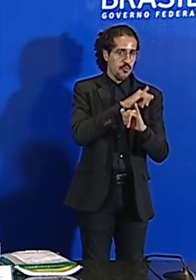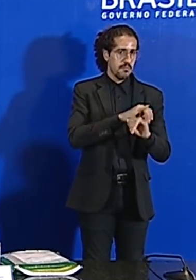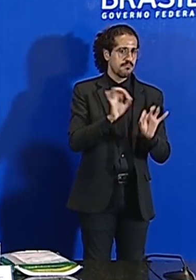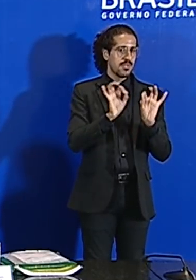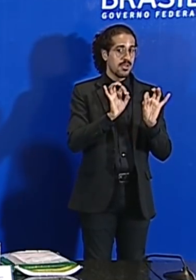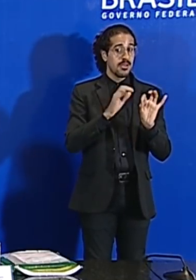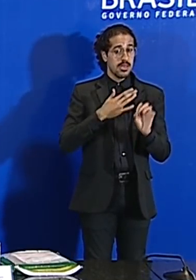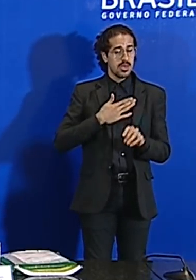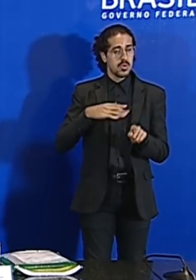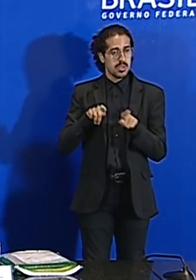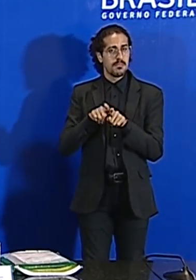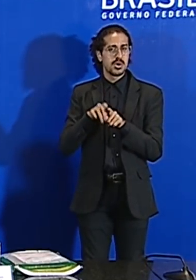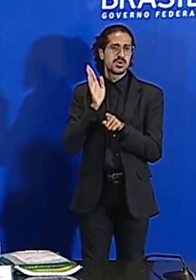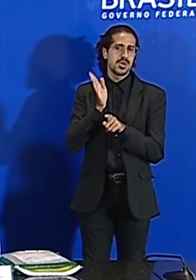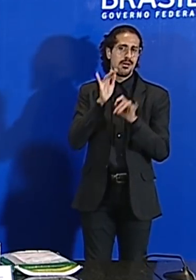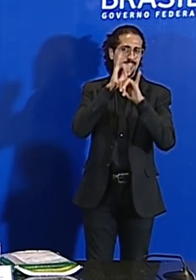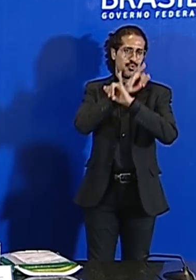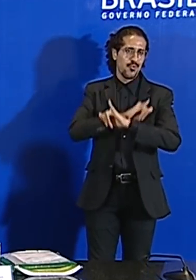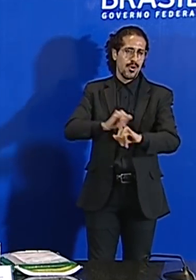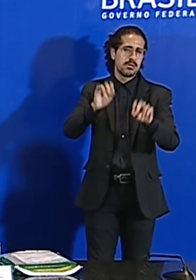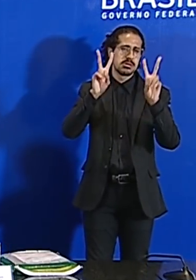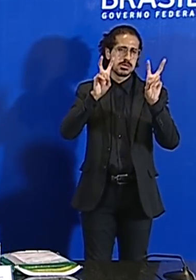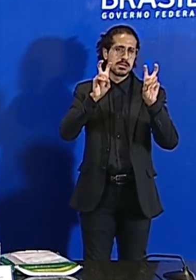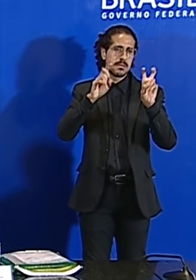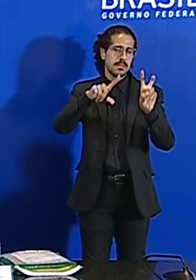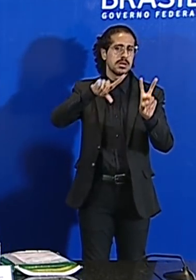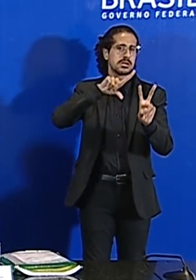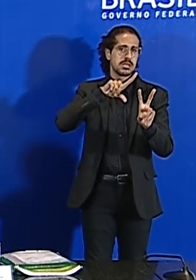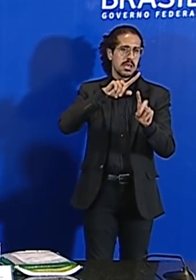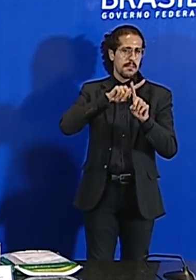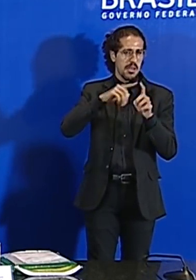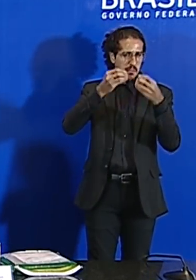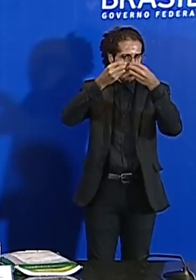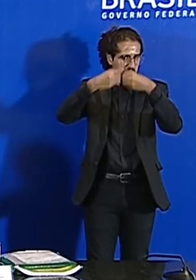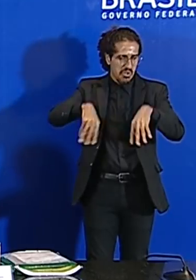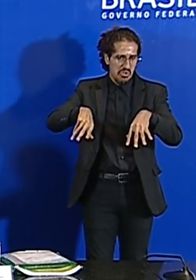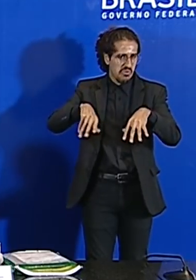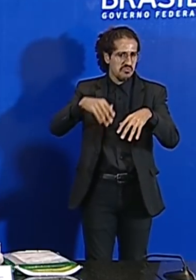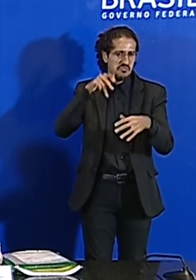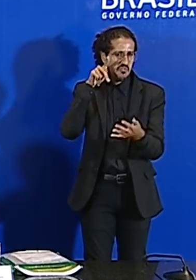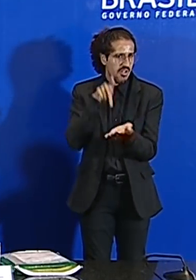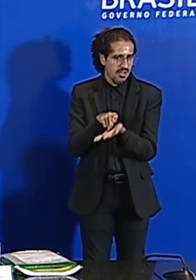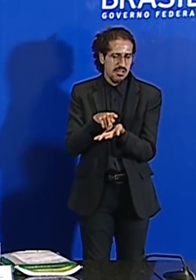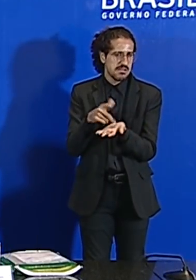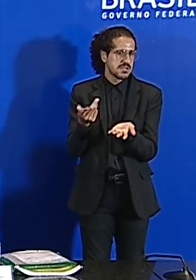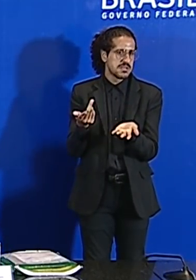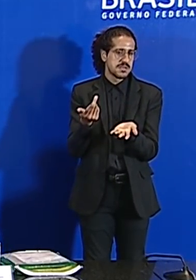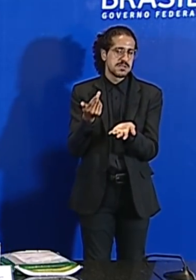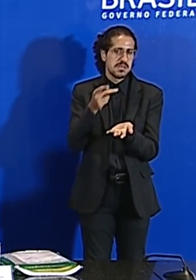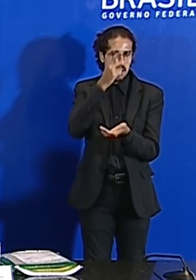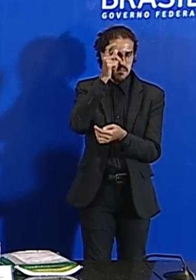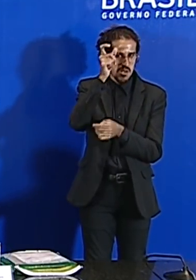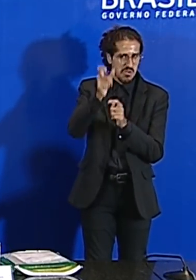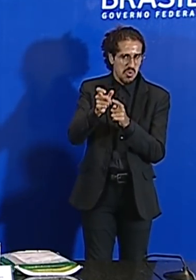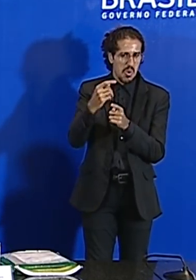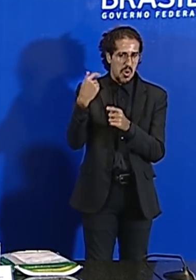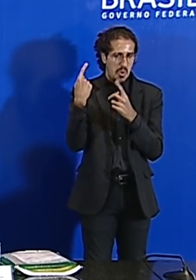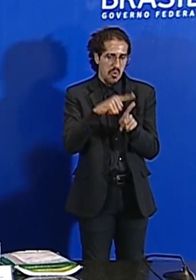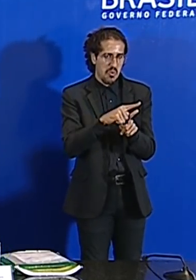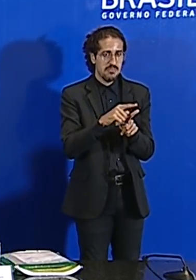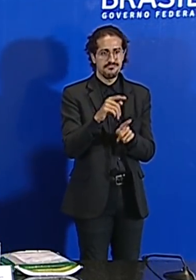eu mesmo já tinha divulgado o tema antes. Então, prejuízo de fato, dano de fato que esse mau elemento